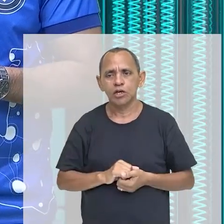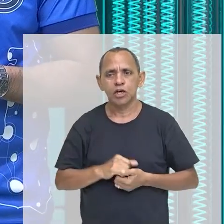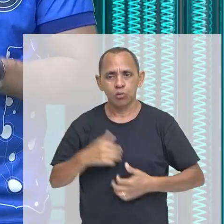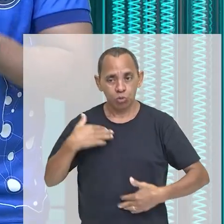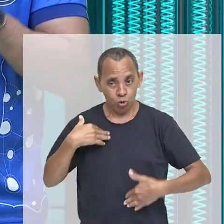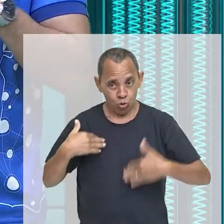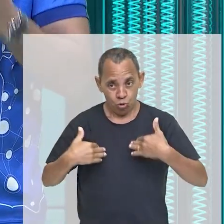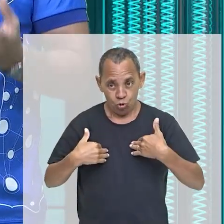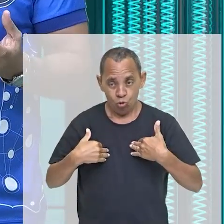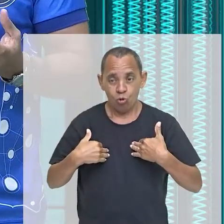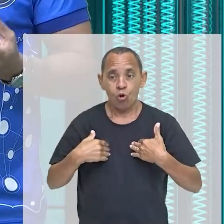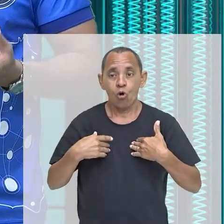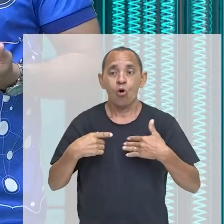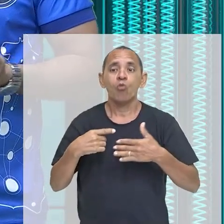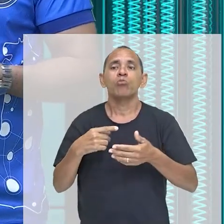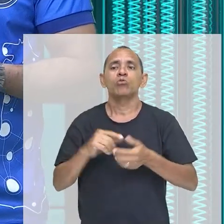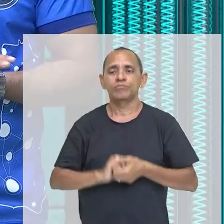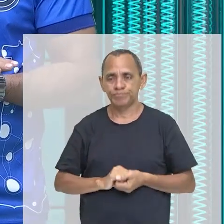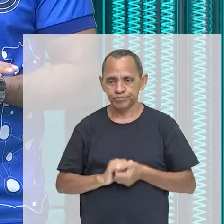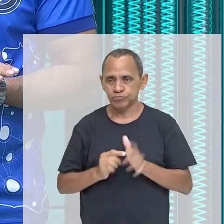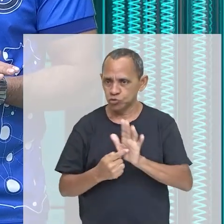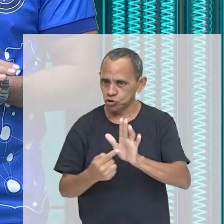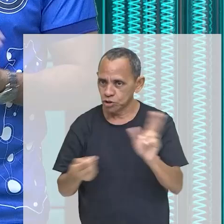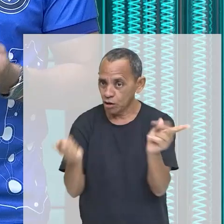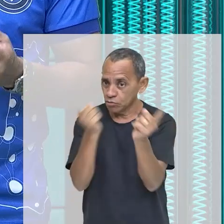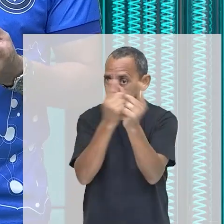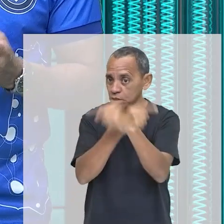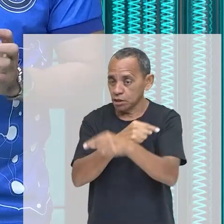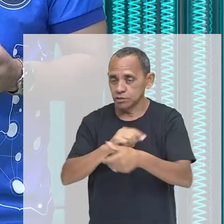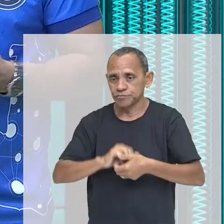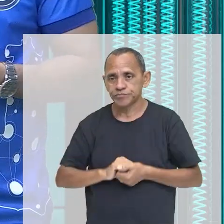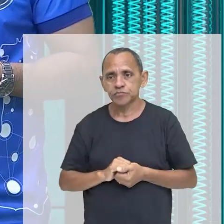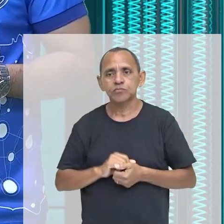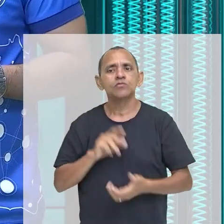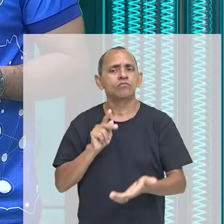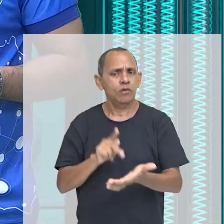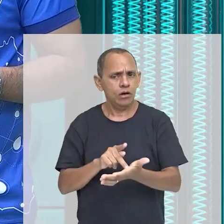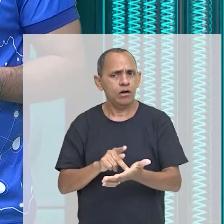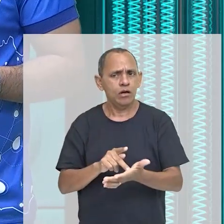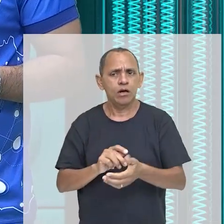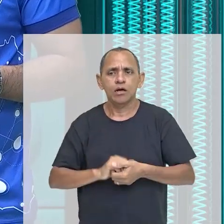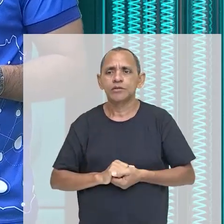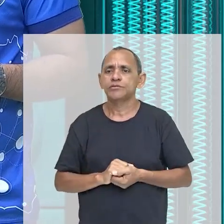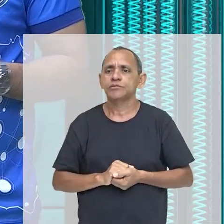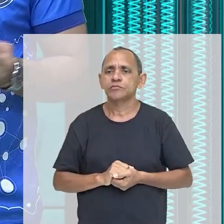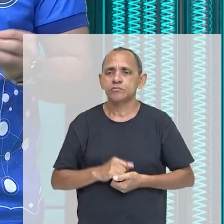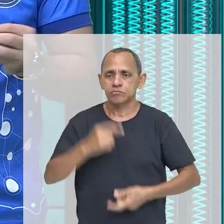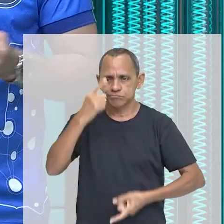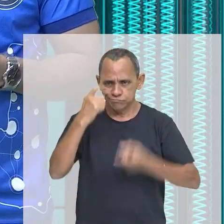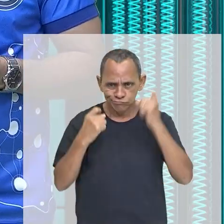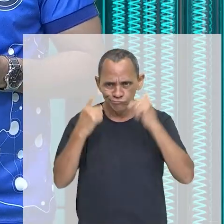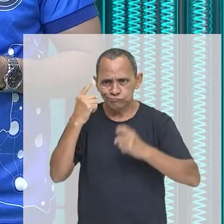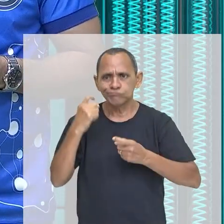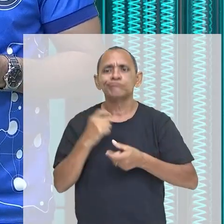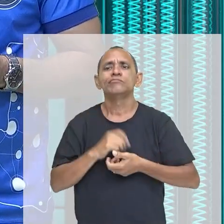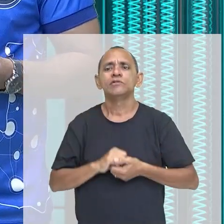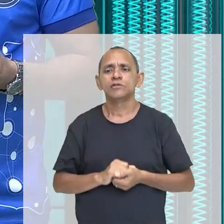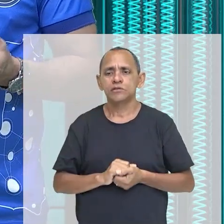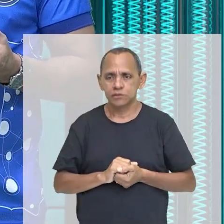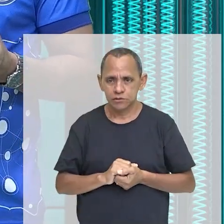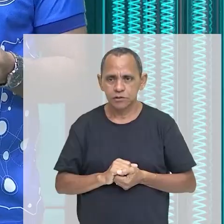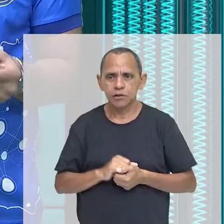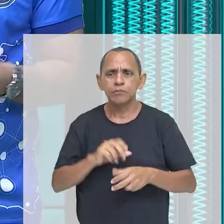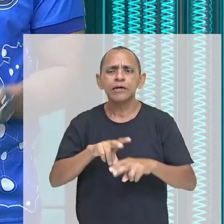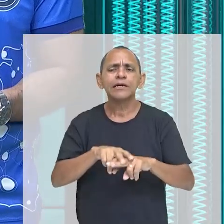estou falando. Nesse caso, os meus gestos servem para reforçar aquilo que eu estou falando, né, aquilo que eu estou dizendo.